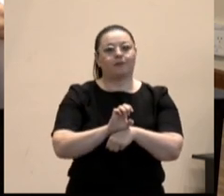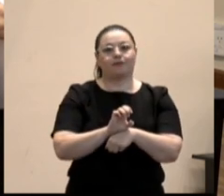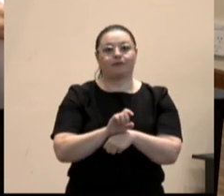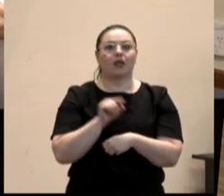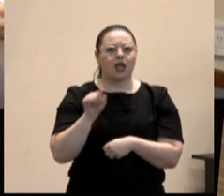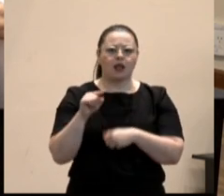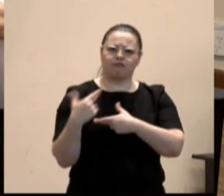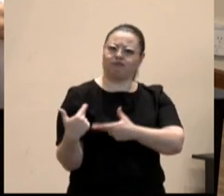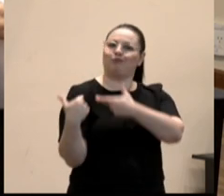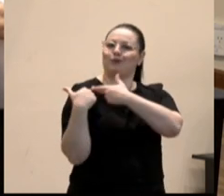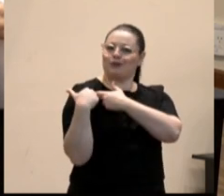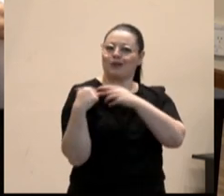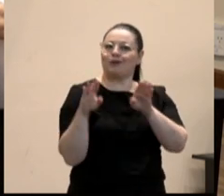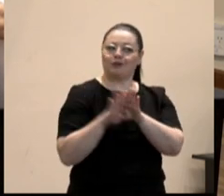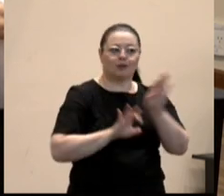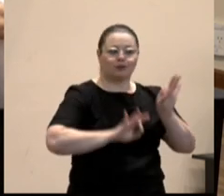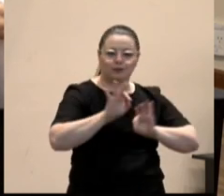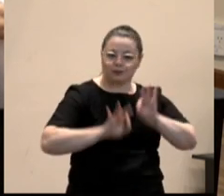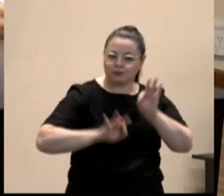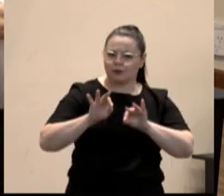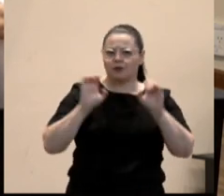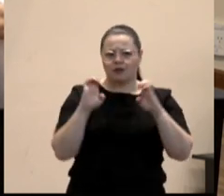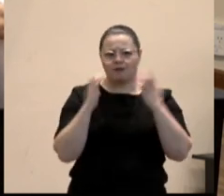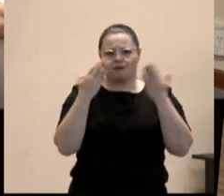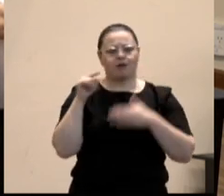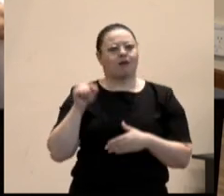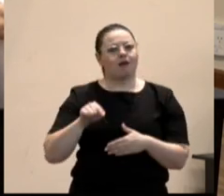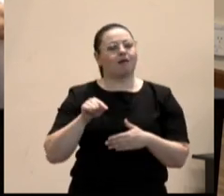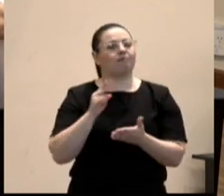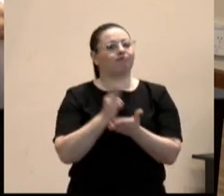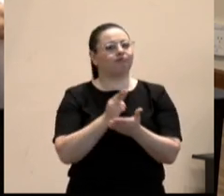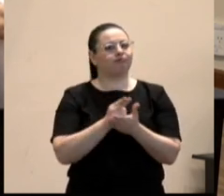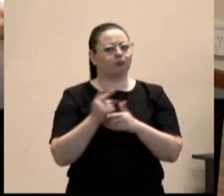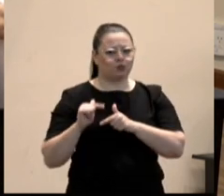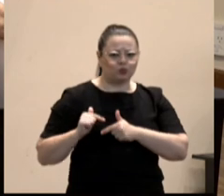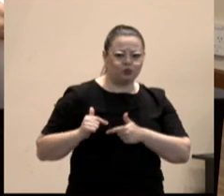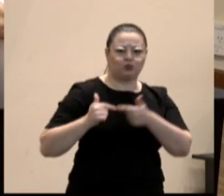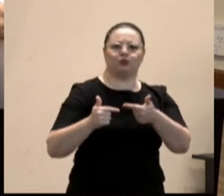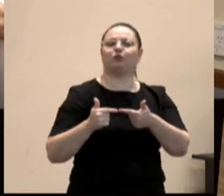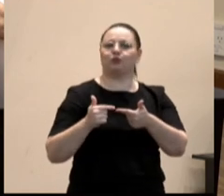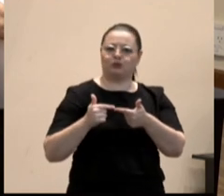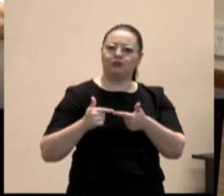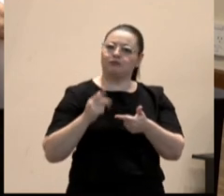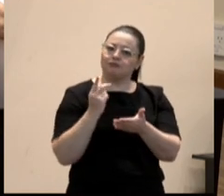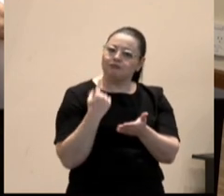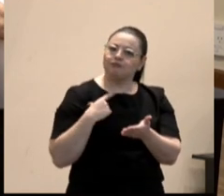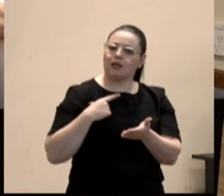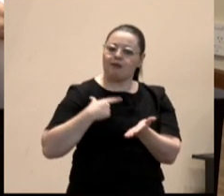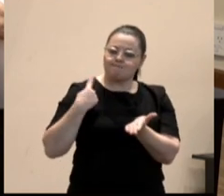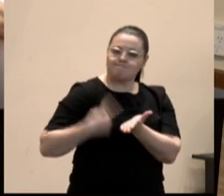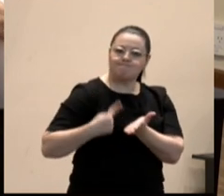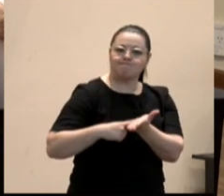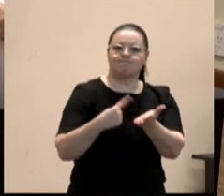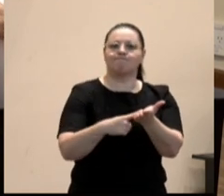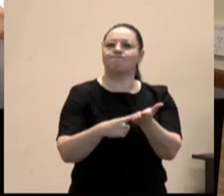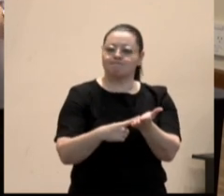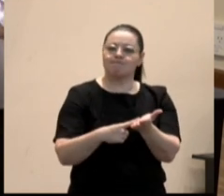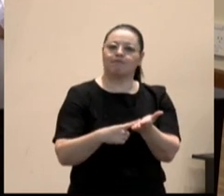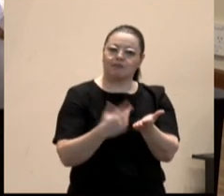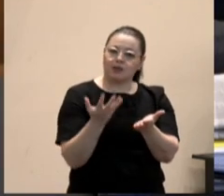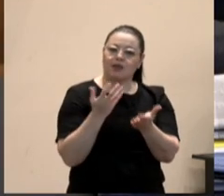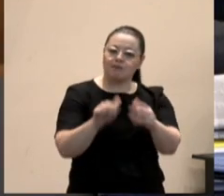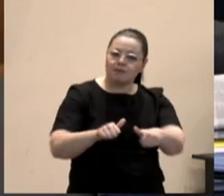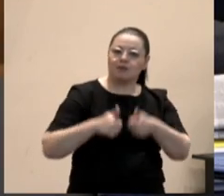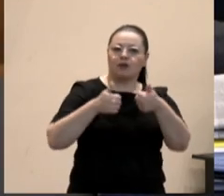também por esse evento, uma grande militante, né, além do seu compromisso com a educação pública,